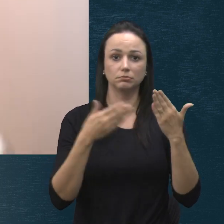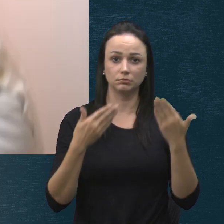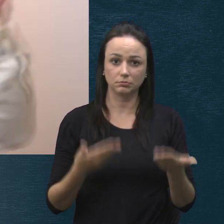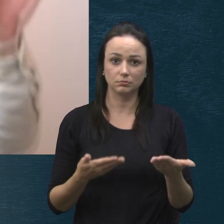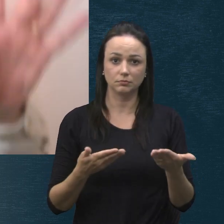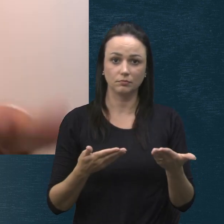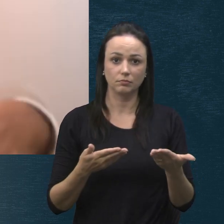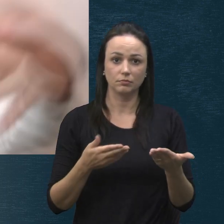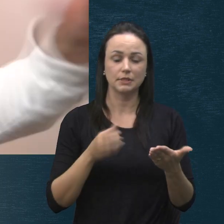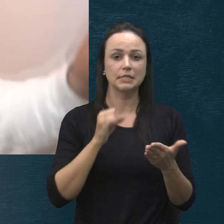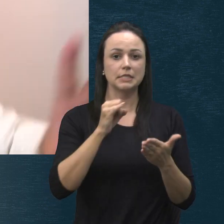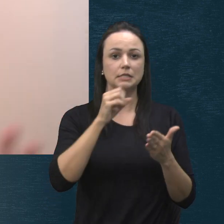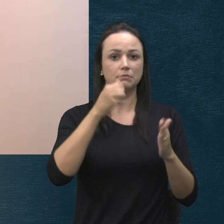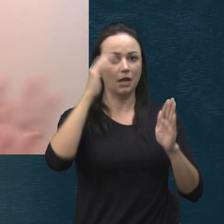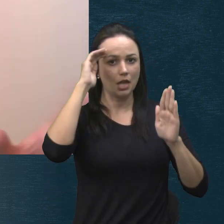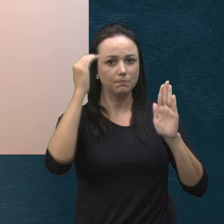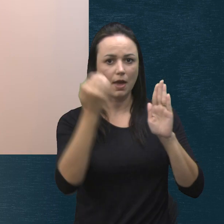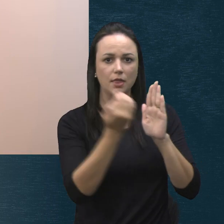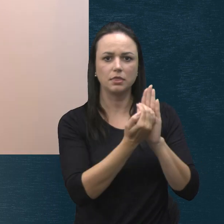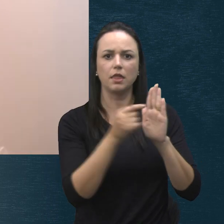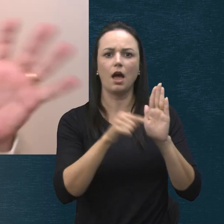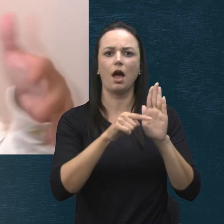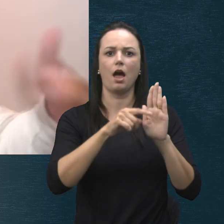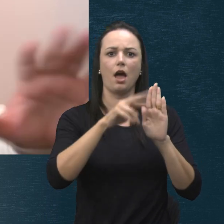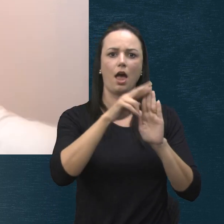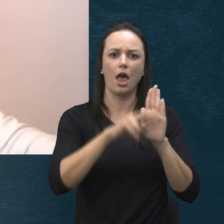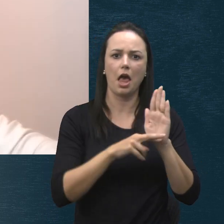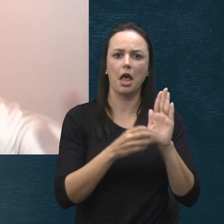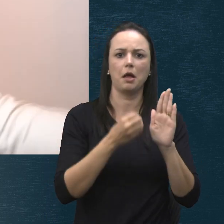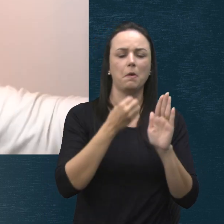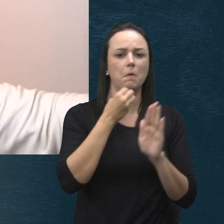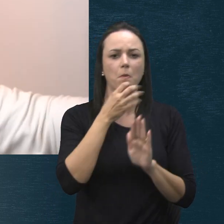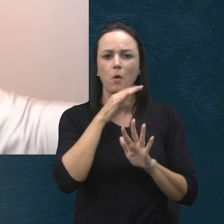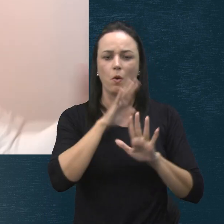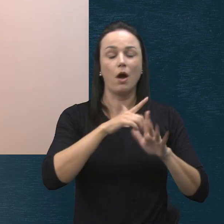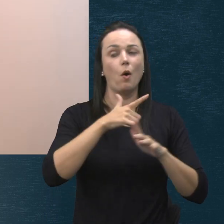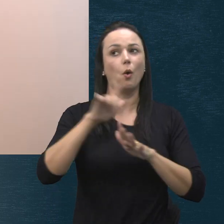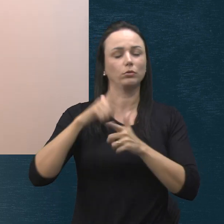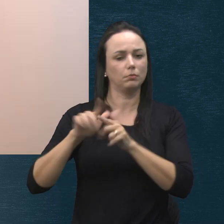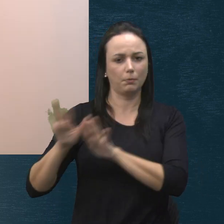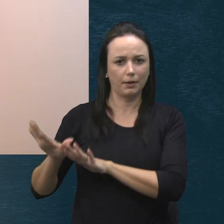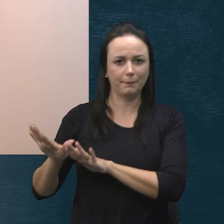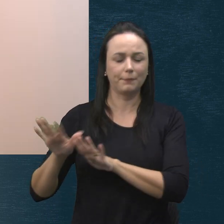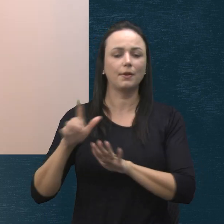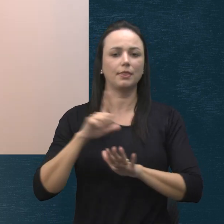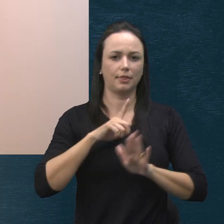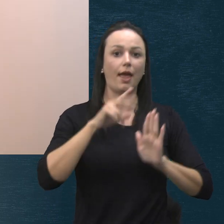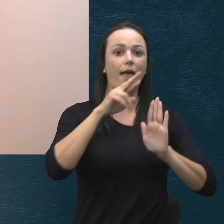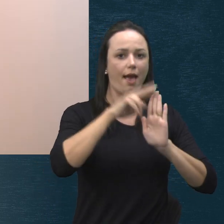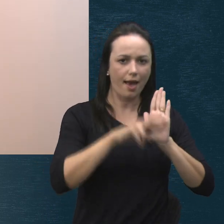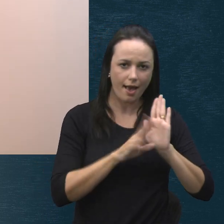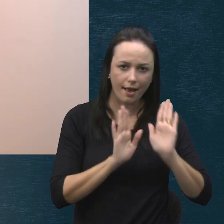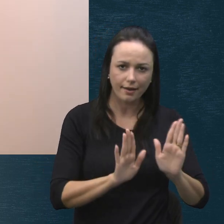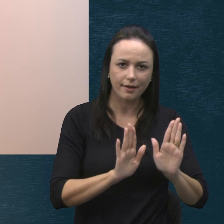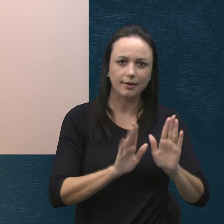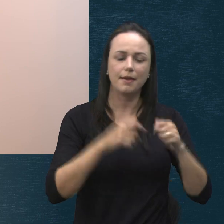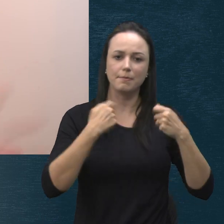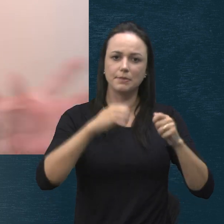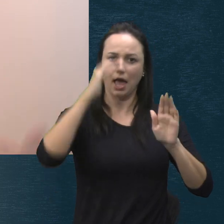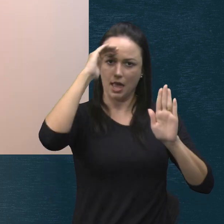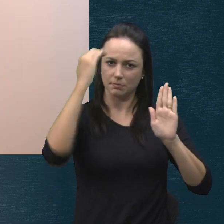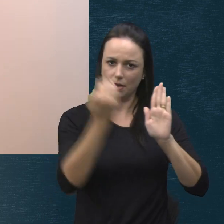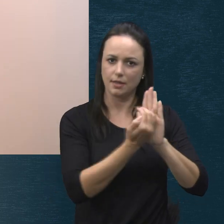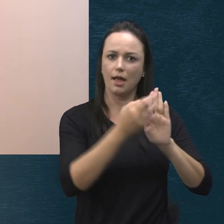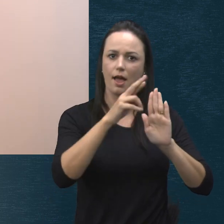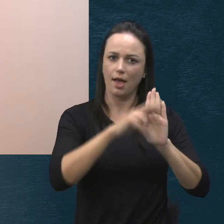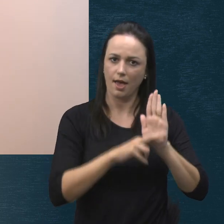Se estão sendo cumpridas, se essas regras são boas ou ruins, é um outro problema. Mas existem essas regras, em tese, essas regras precisam ser